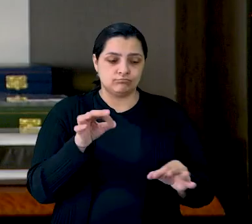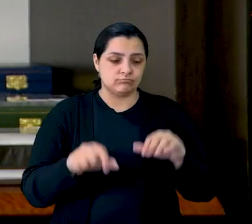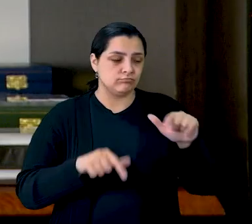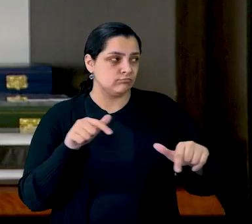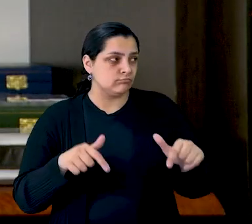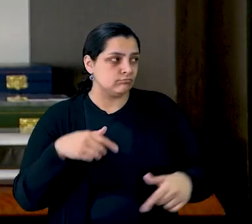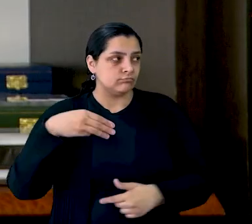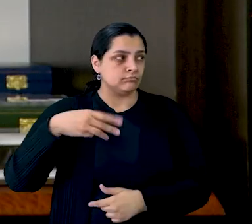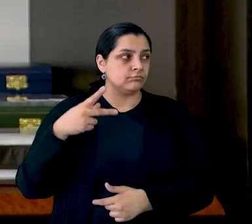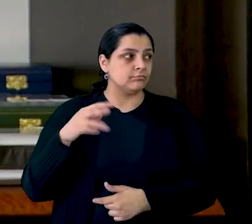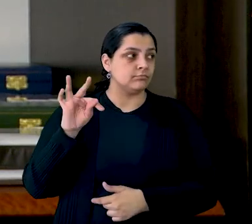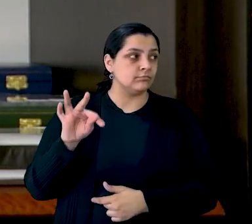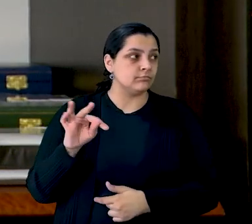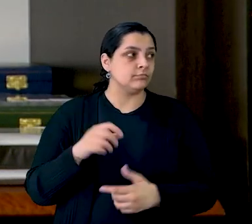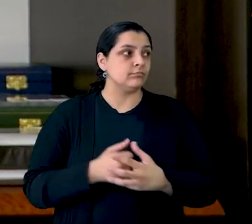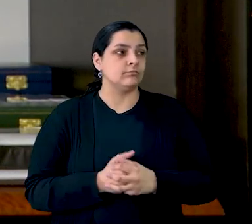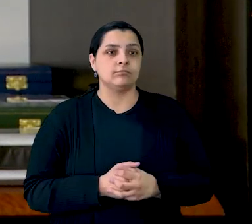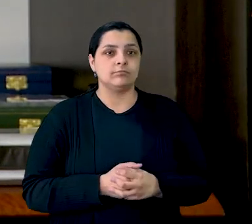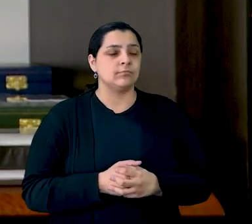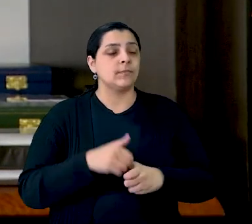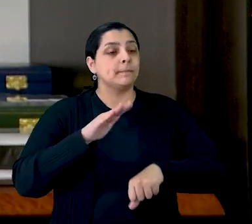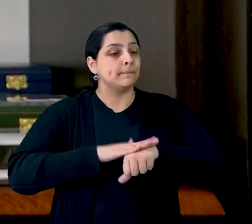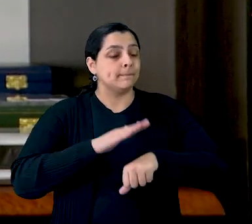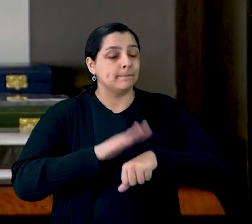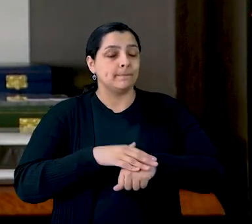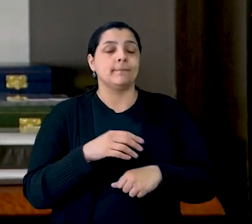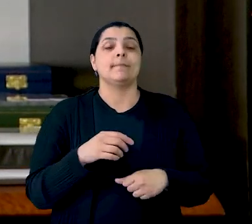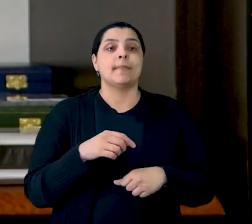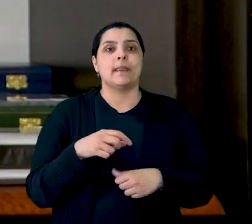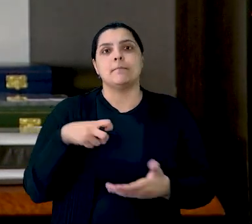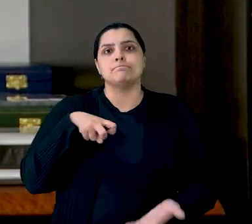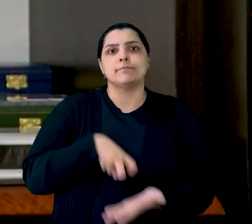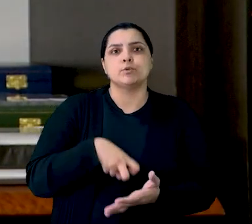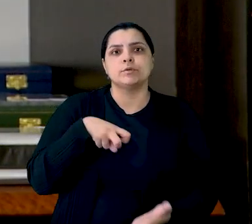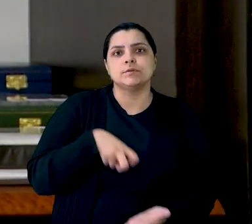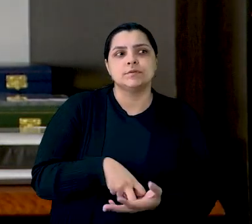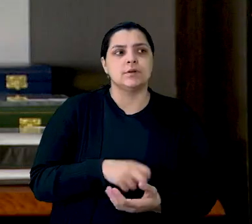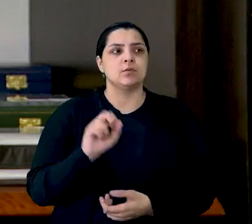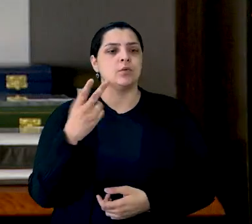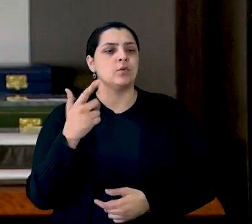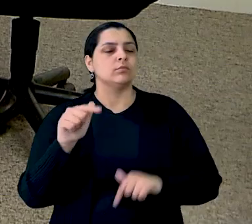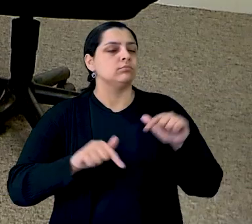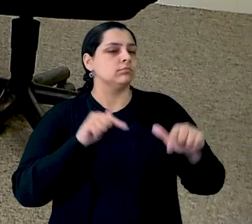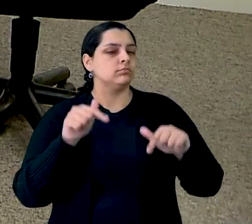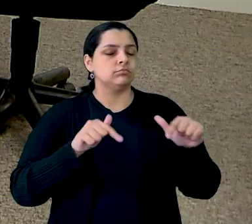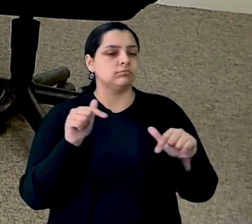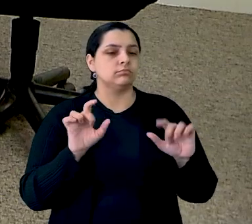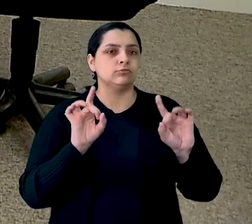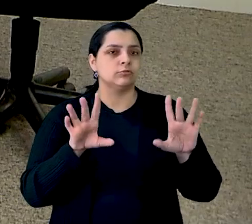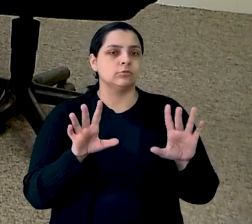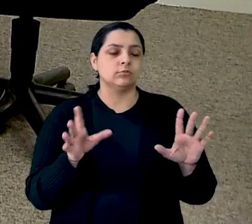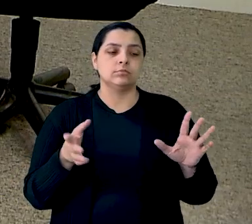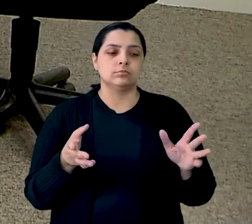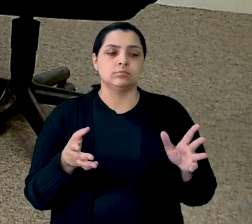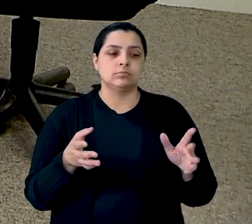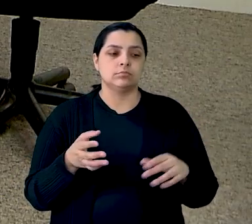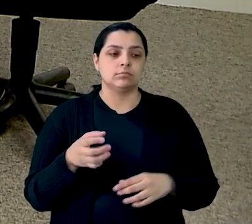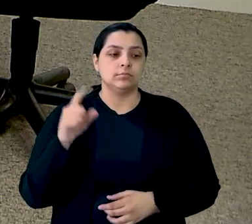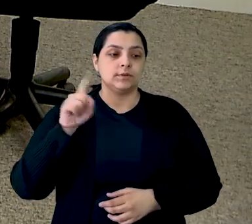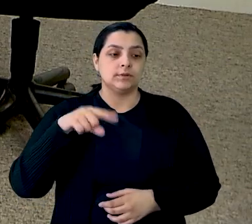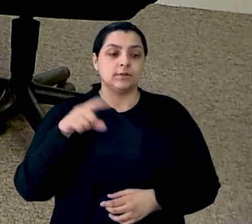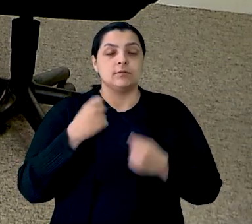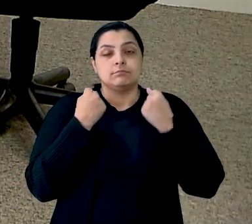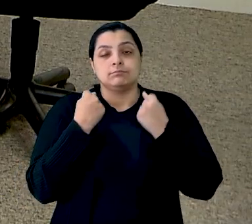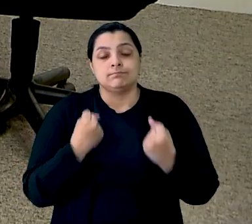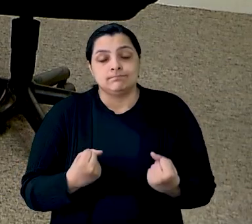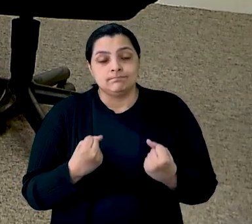OX Trabalho, ou o Ministério Público do Trabalho, ou a Auditoria Fiscal do Trabalho, vem na punição, vem na atuação meramente punitiva como algo